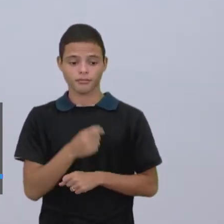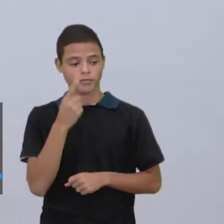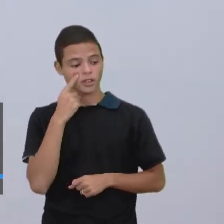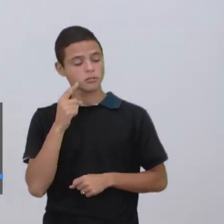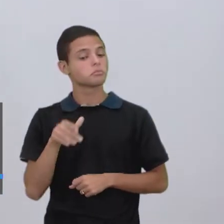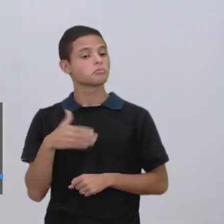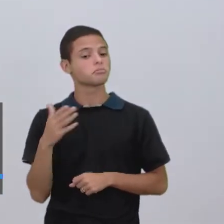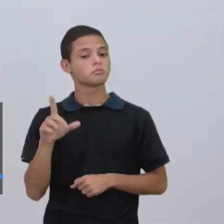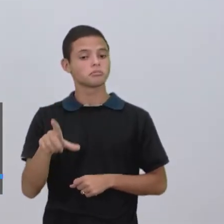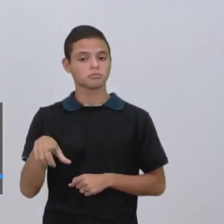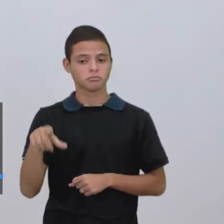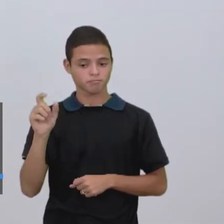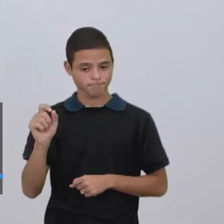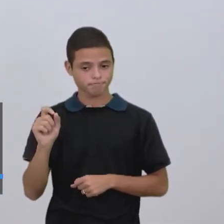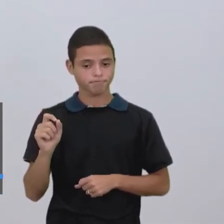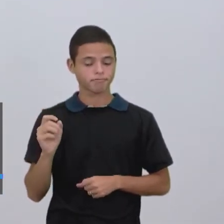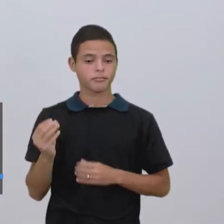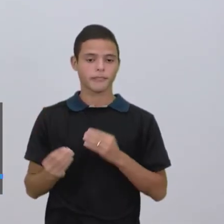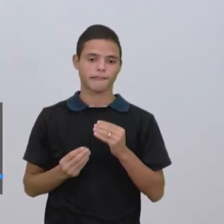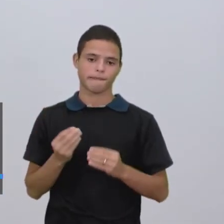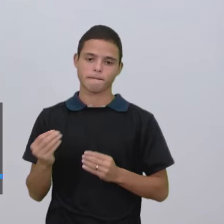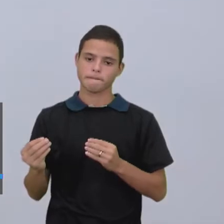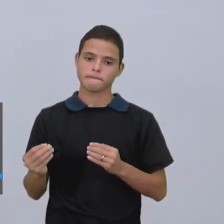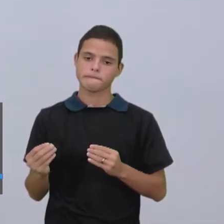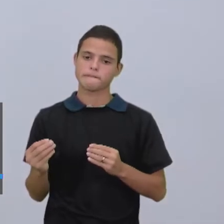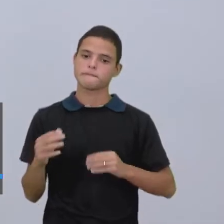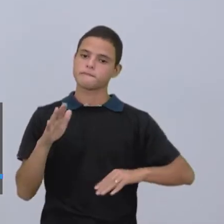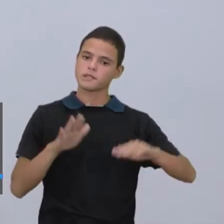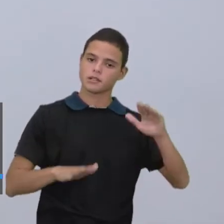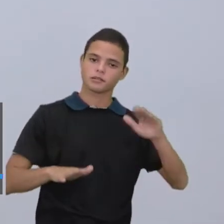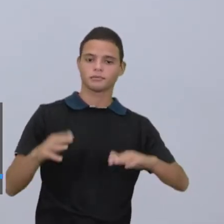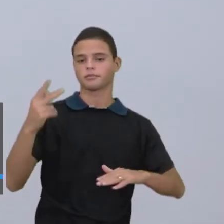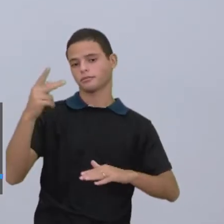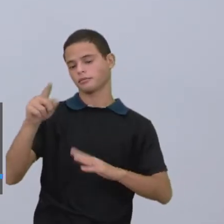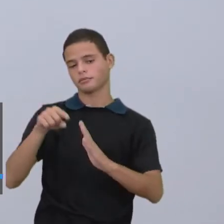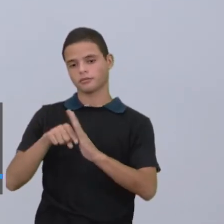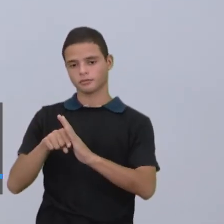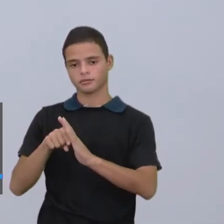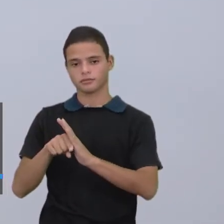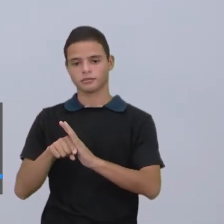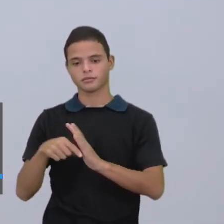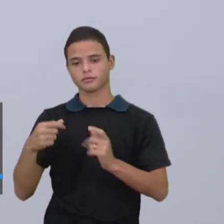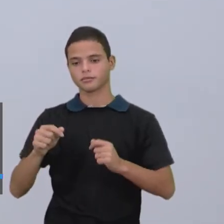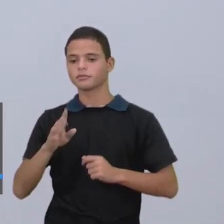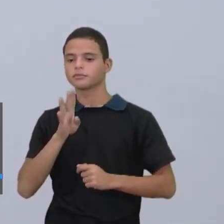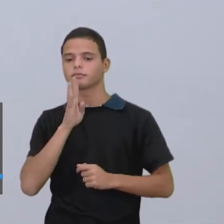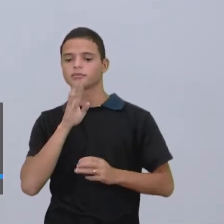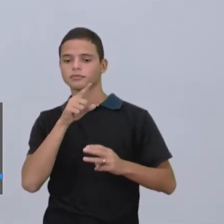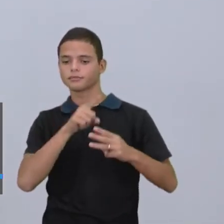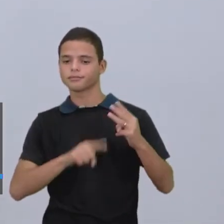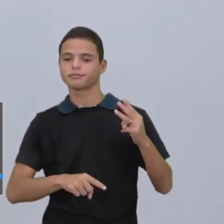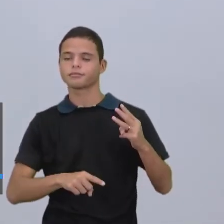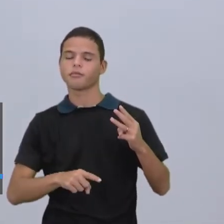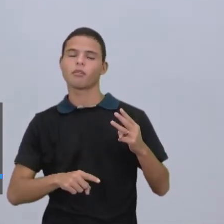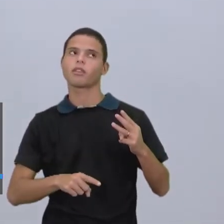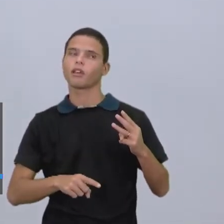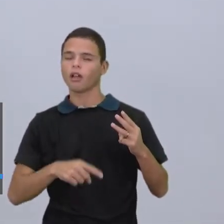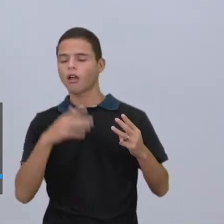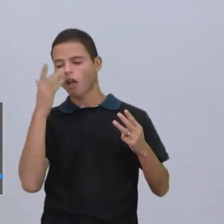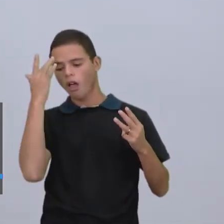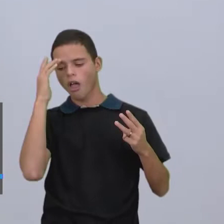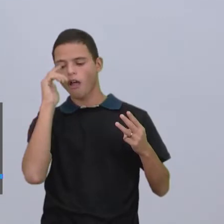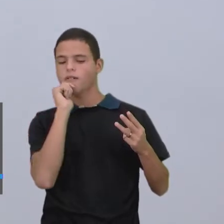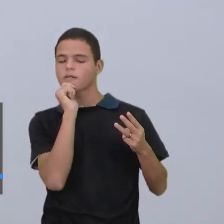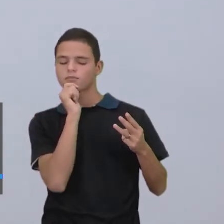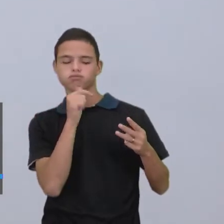escolher. E como que eu vou escolher? Vai depender da sua pesquisa. Então você tem que conhecer as 3 técnicas para você falar, ah não, com a minha pesquisa